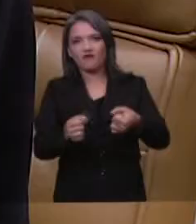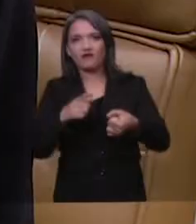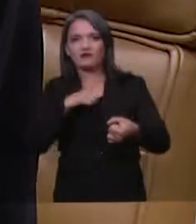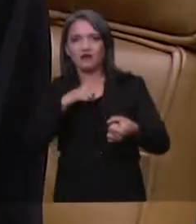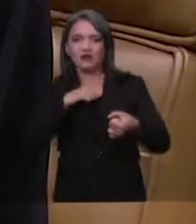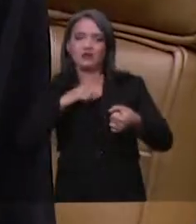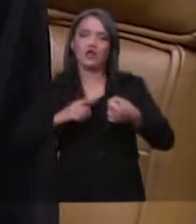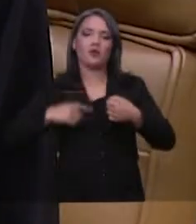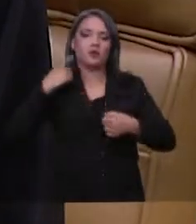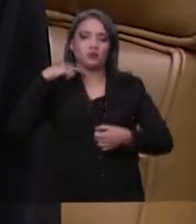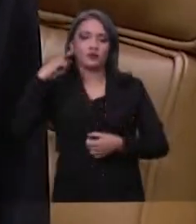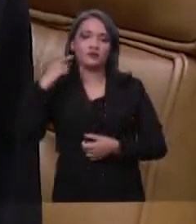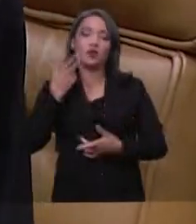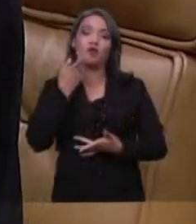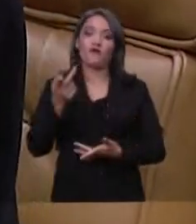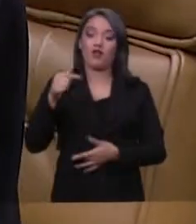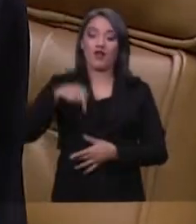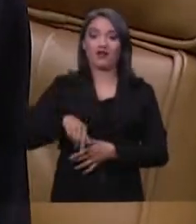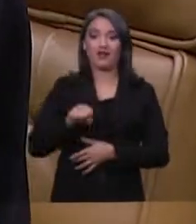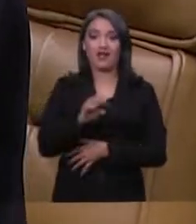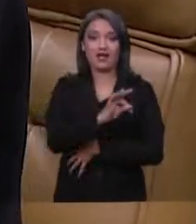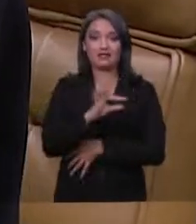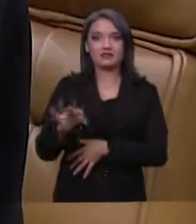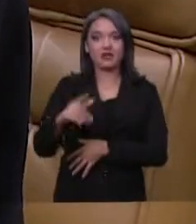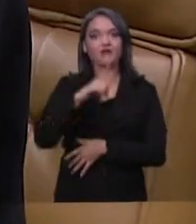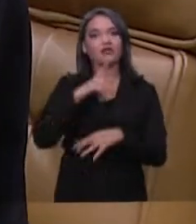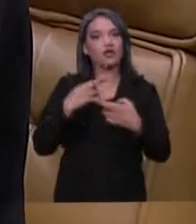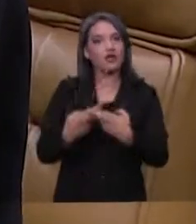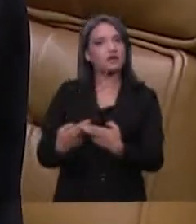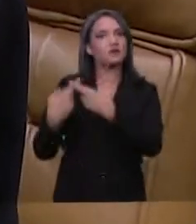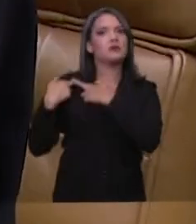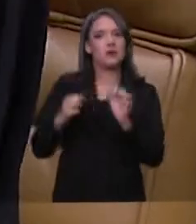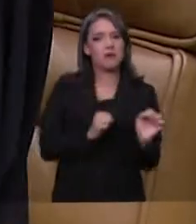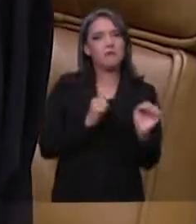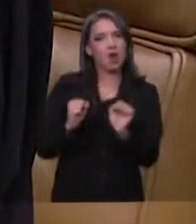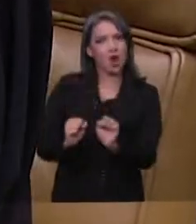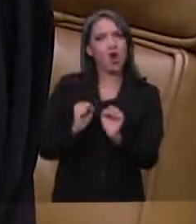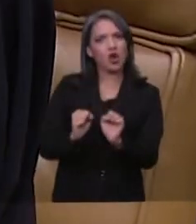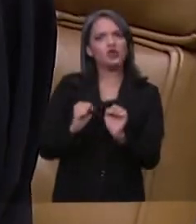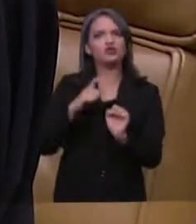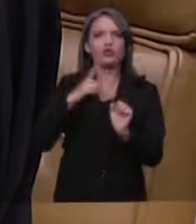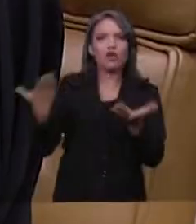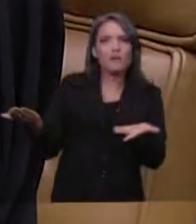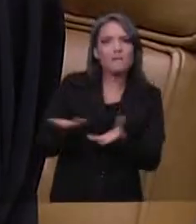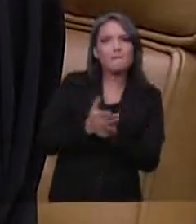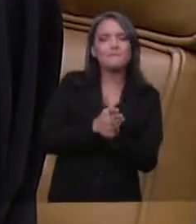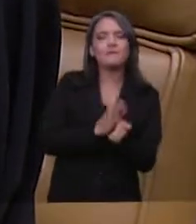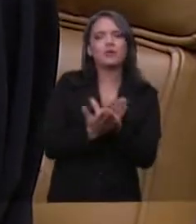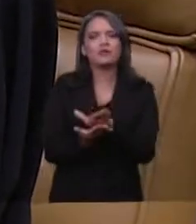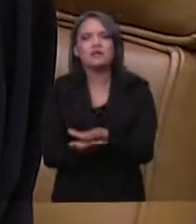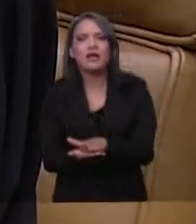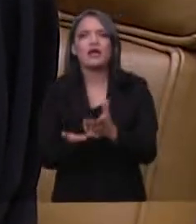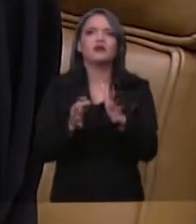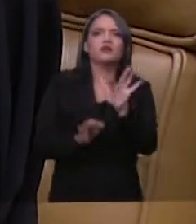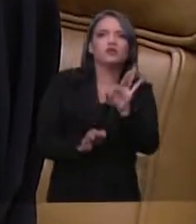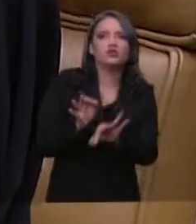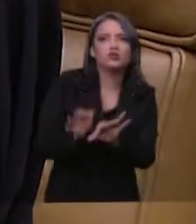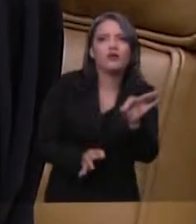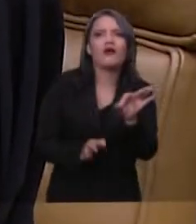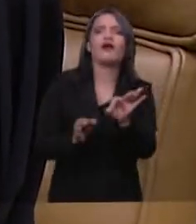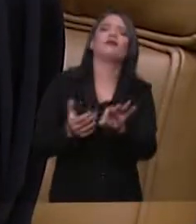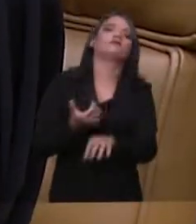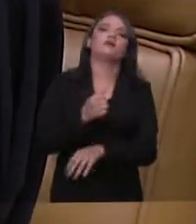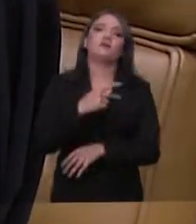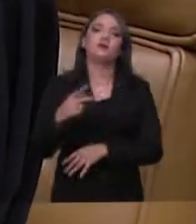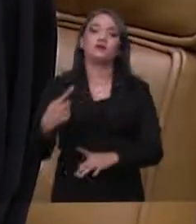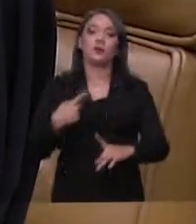a competência deste Supremo Tribunal Federal para o processamento e julgamento desta ação penal. A presente denúncia